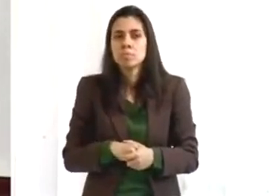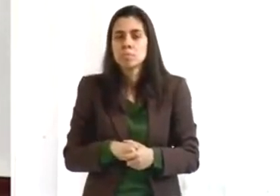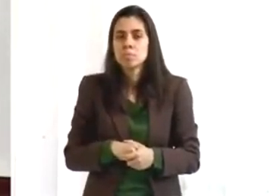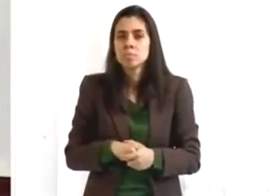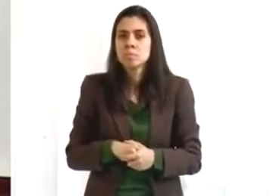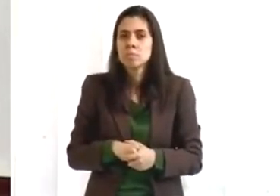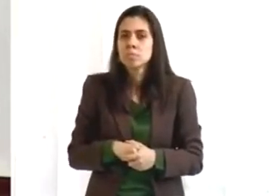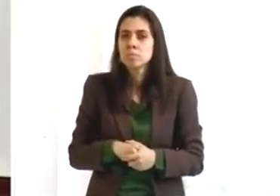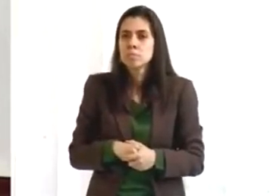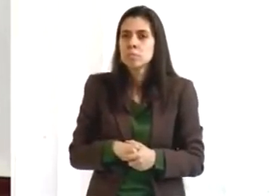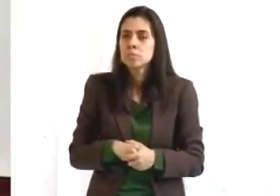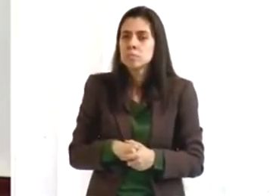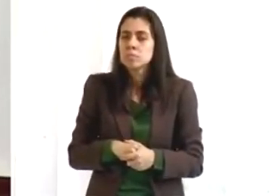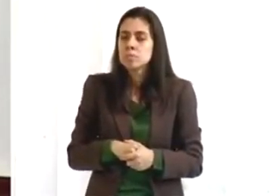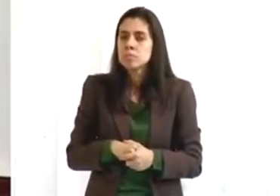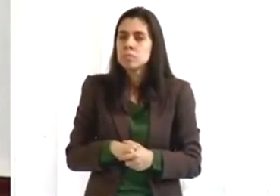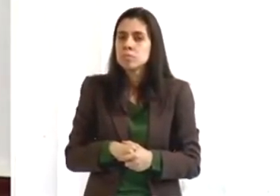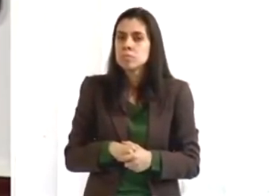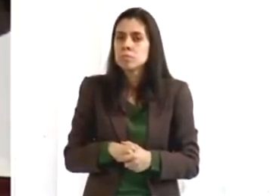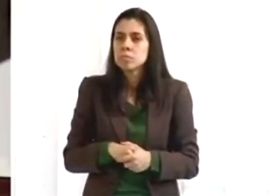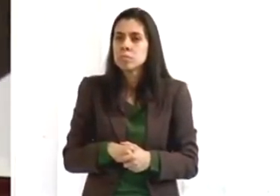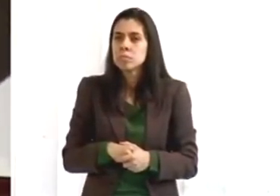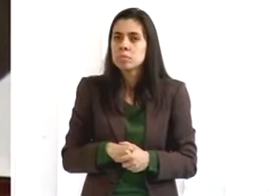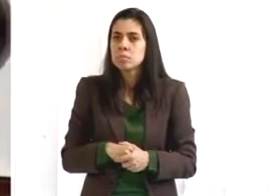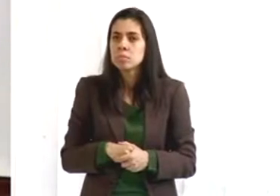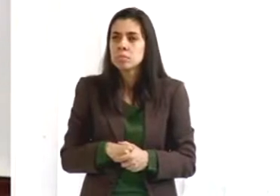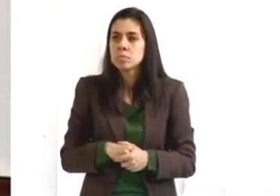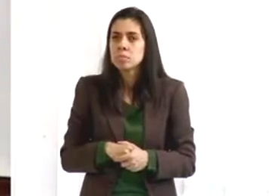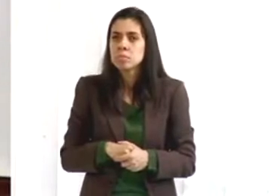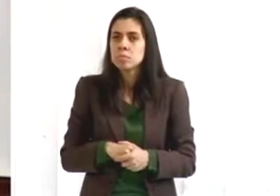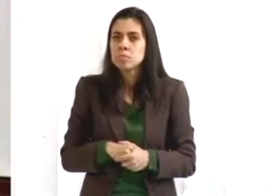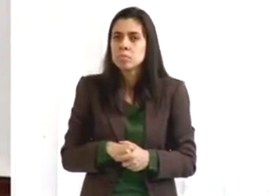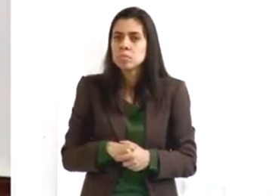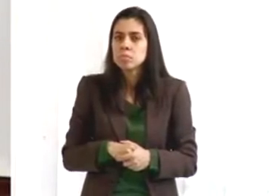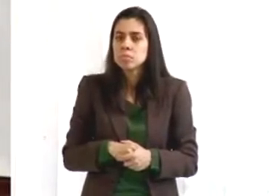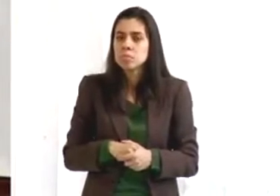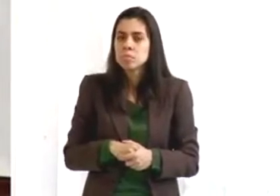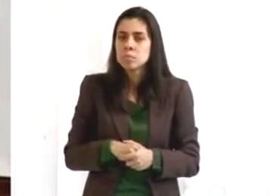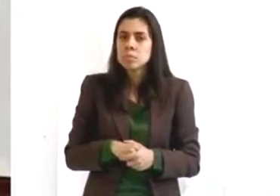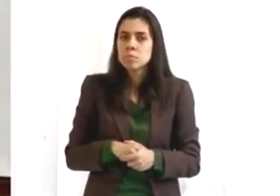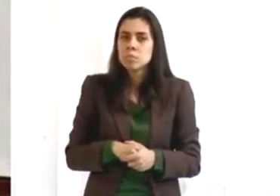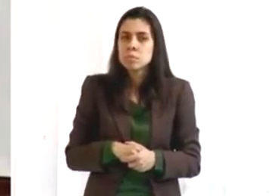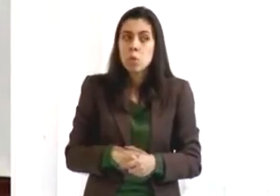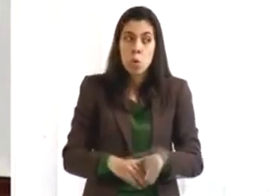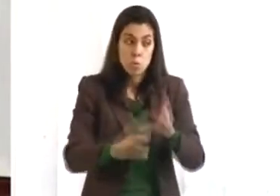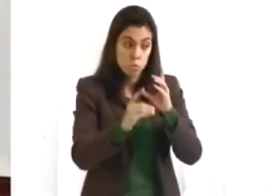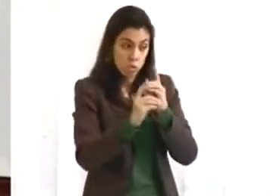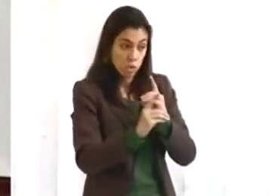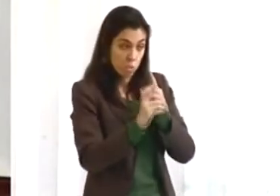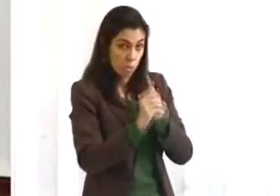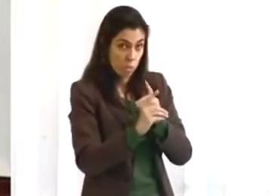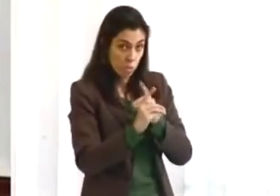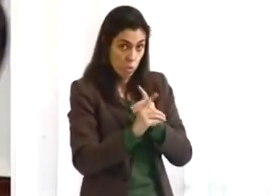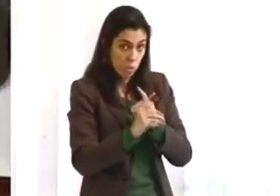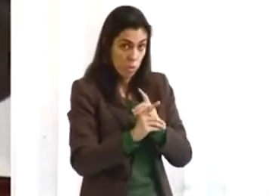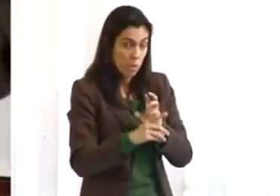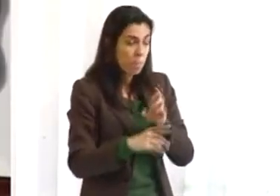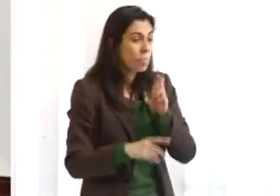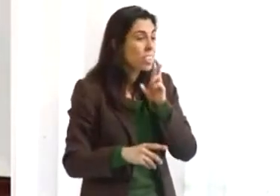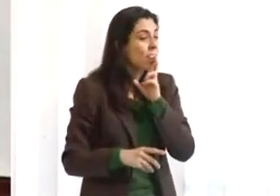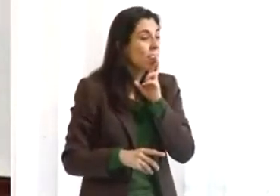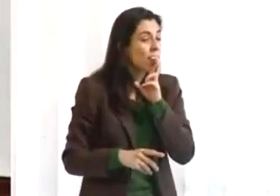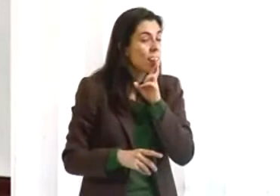discipulado, há uma troca, o discipulador precisa estar preparado para responder às perguntas do